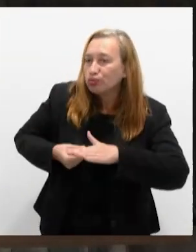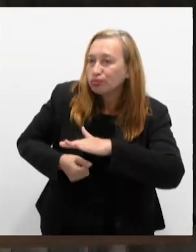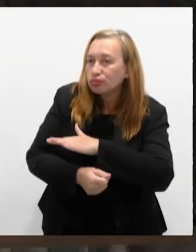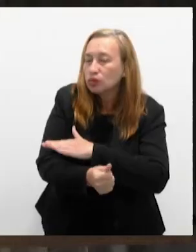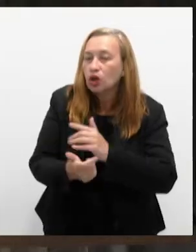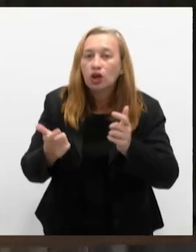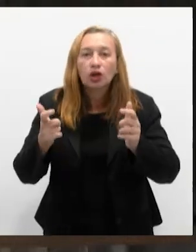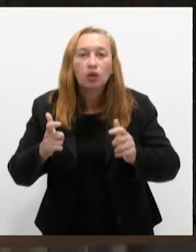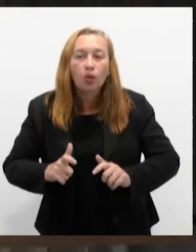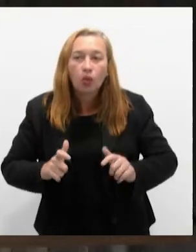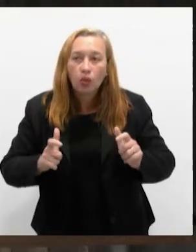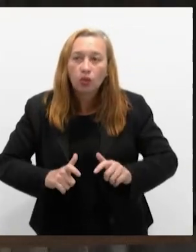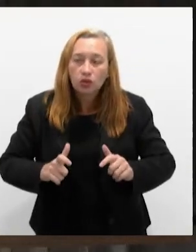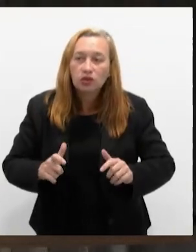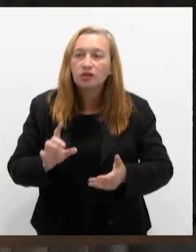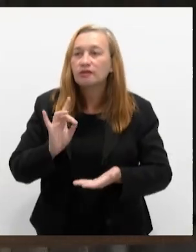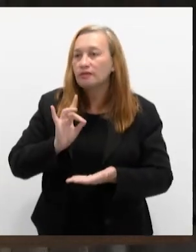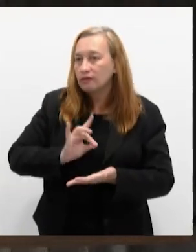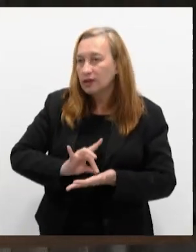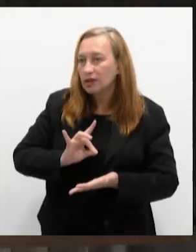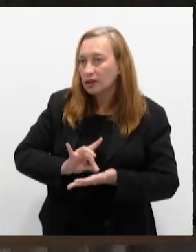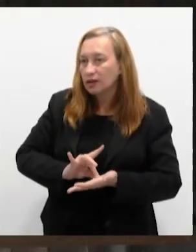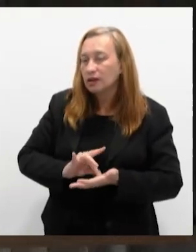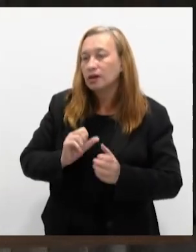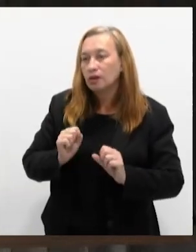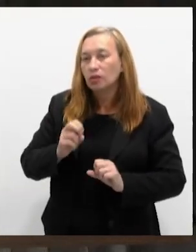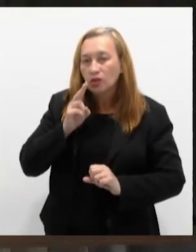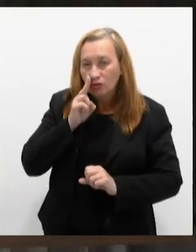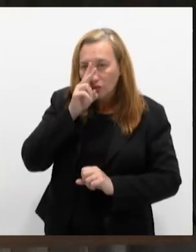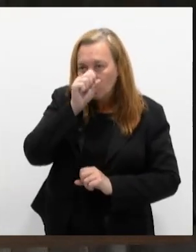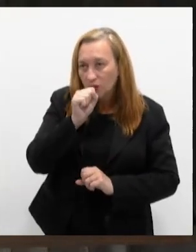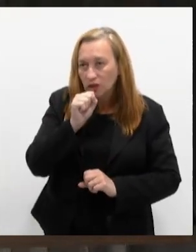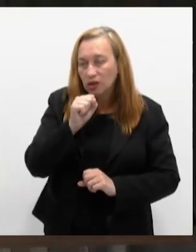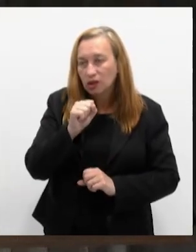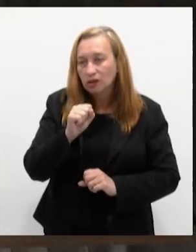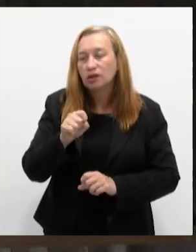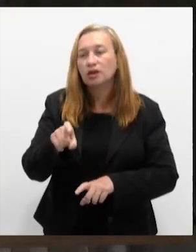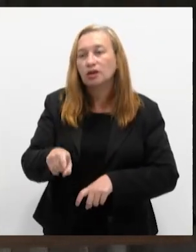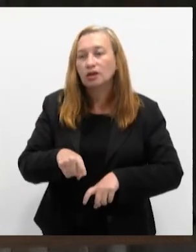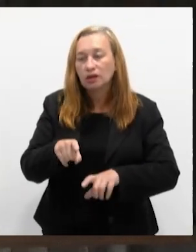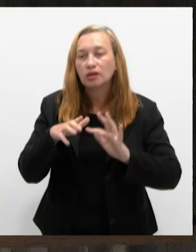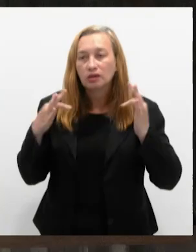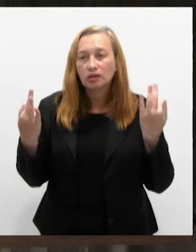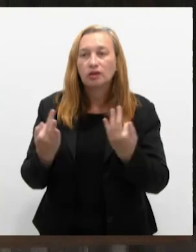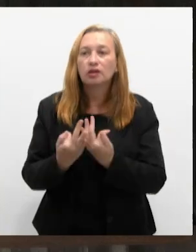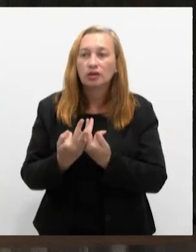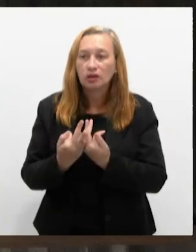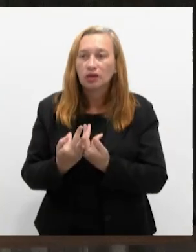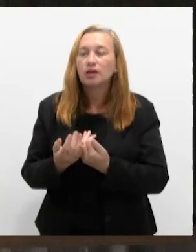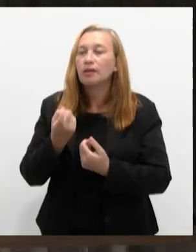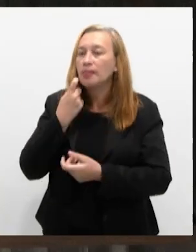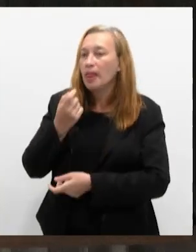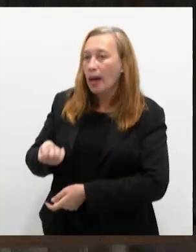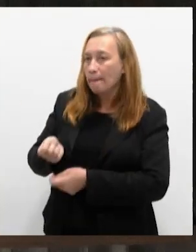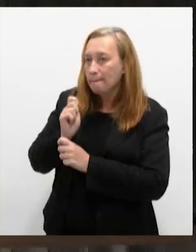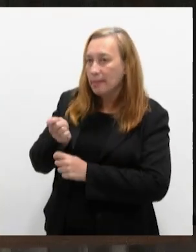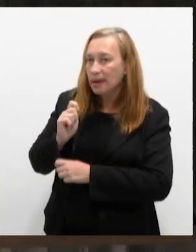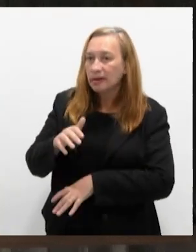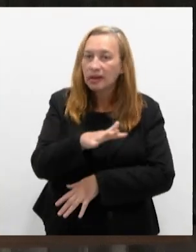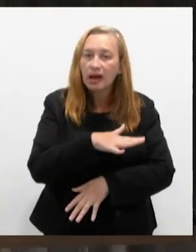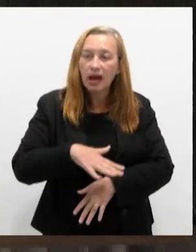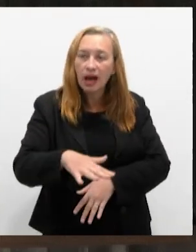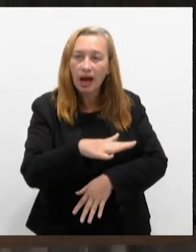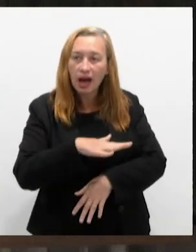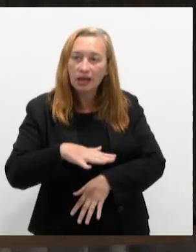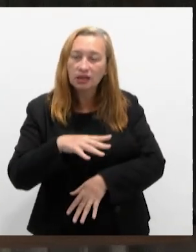onde nós vamos poder realmente fortalecer a nossa agricultura familiar, a pesca, as áreas de quilombo,